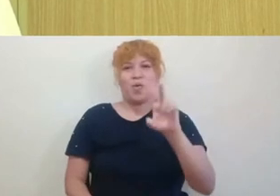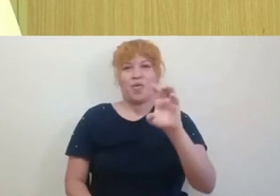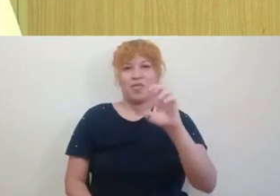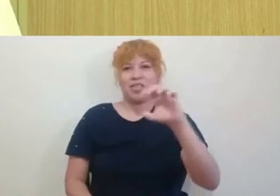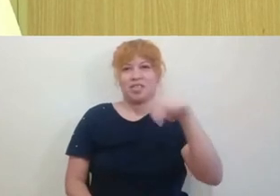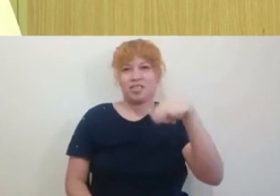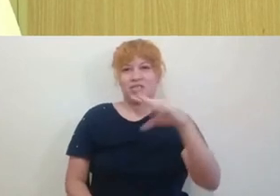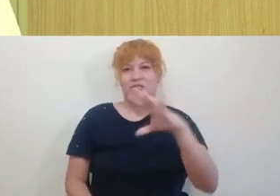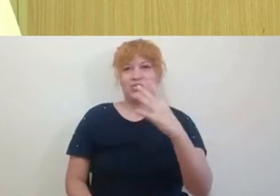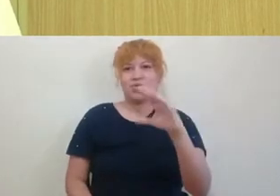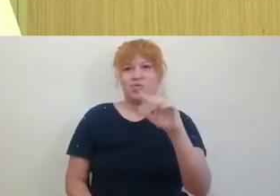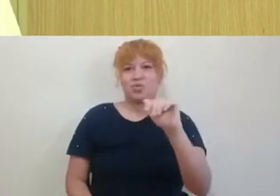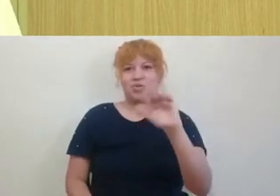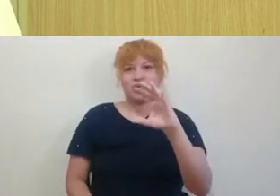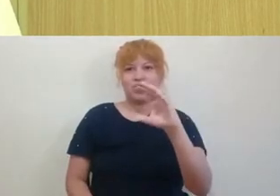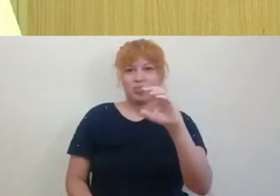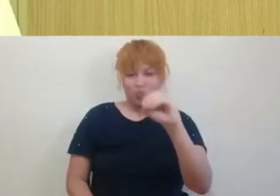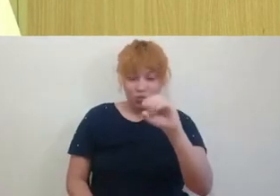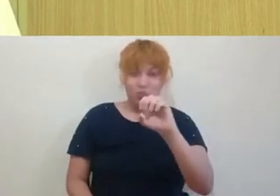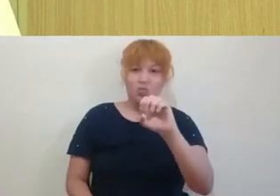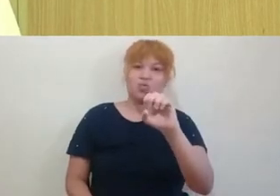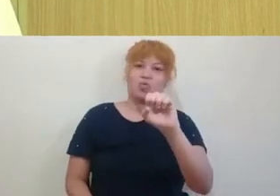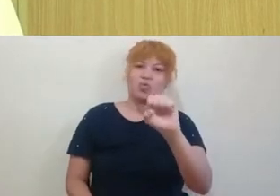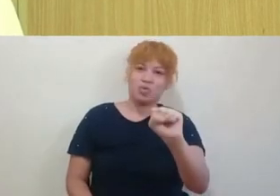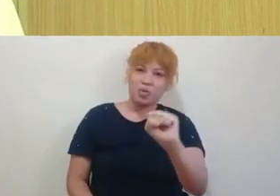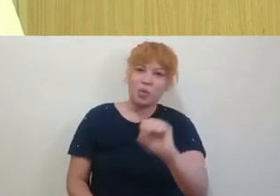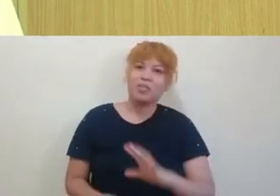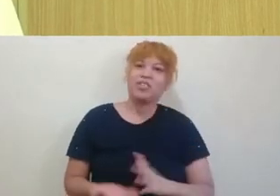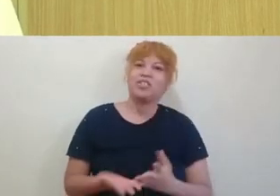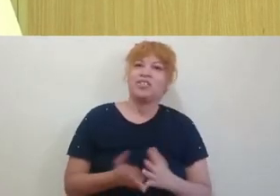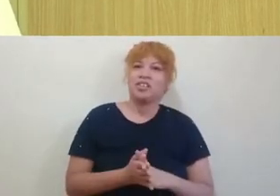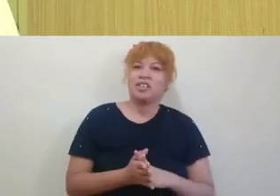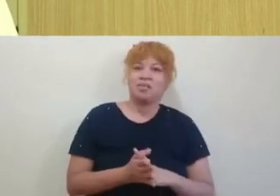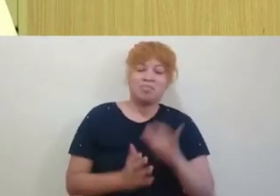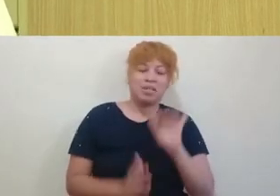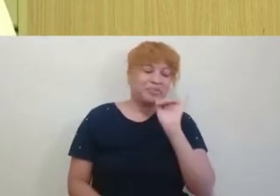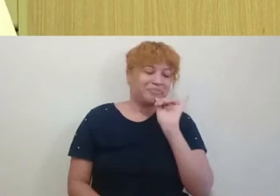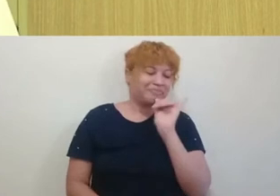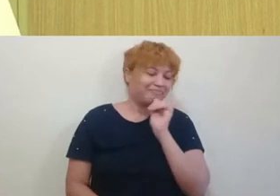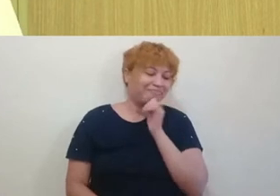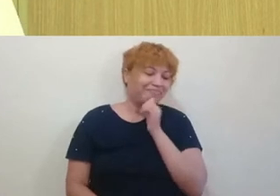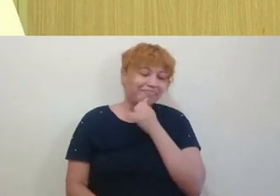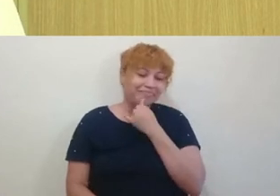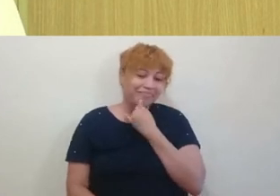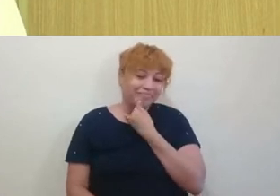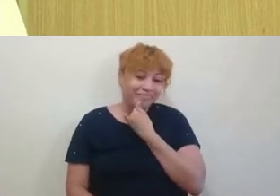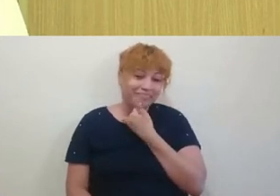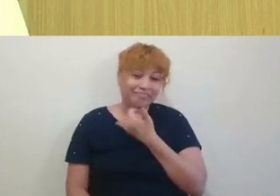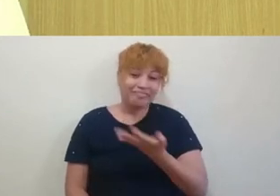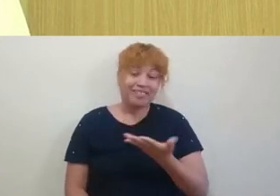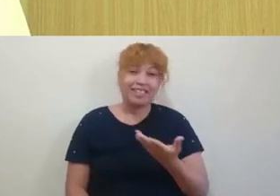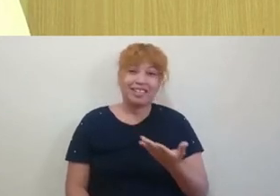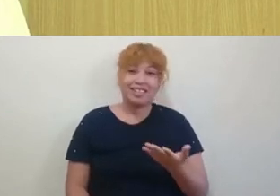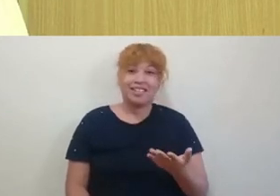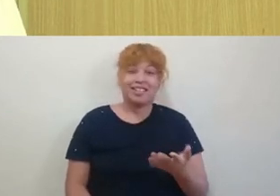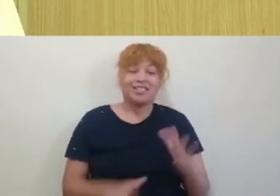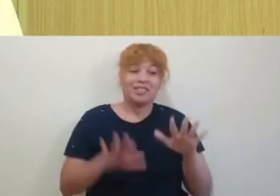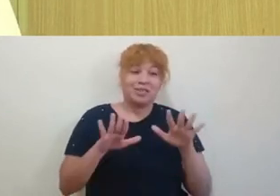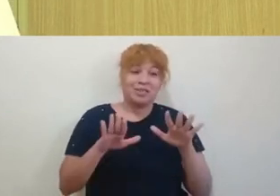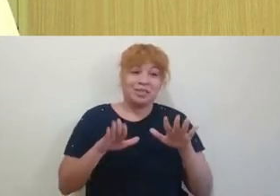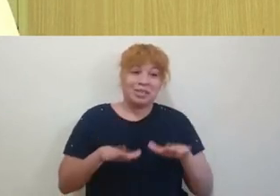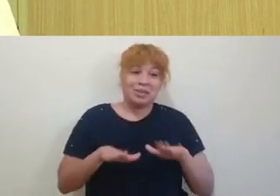quase 450 mil mortes nesse país e a todos os familiares. Que a gente possa cobrar dos